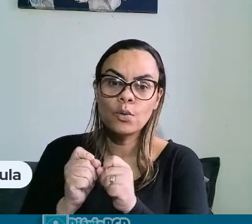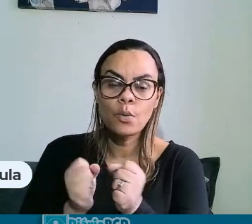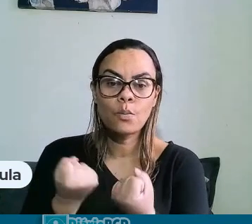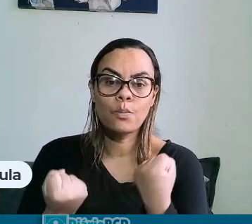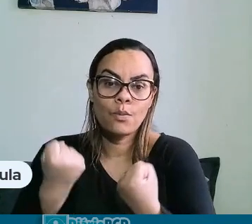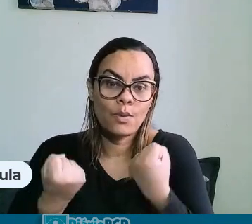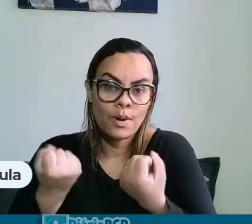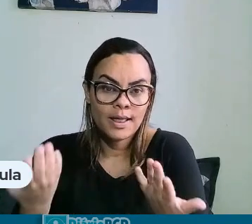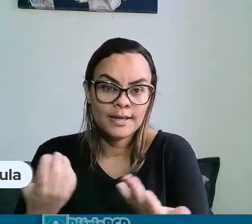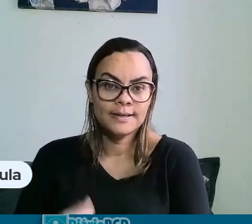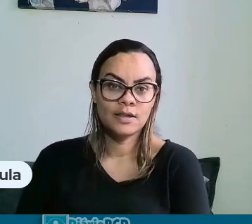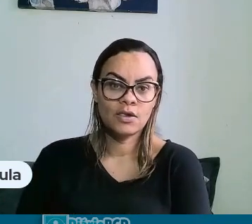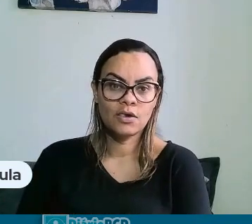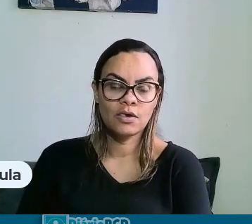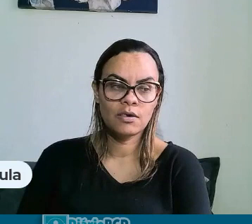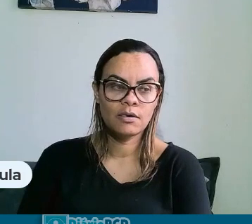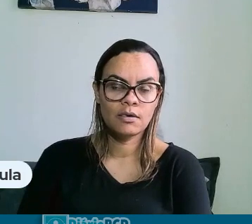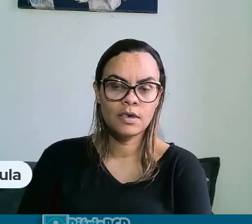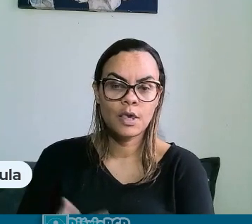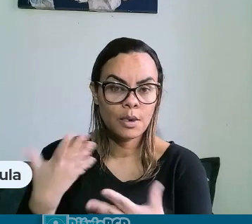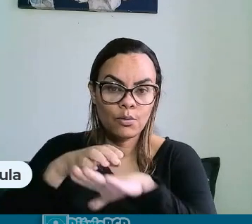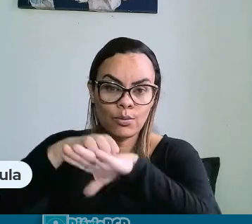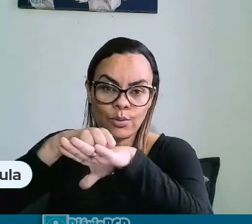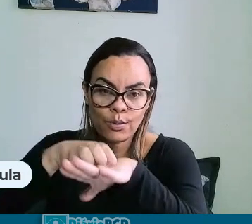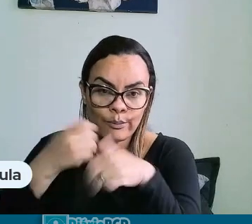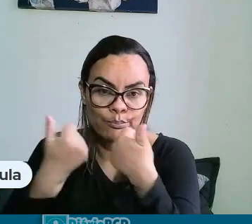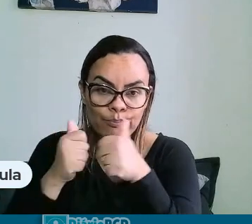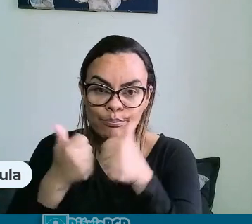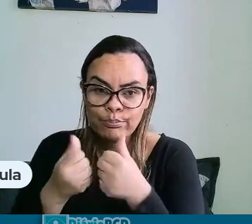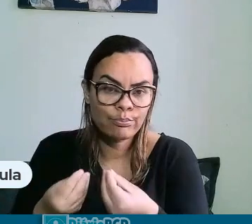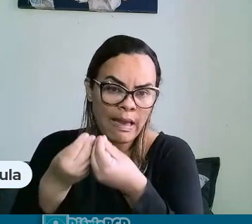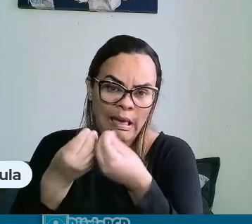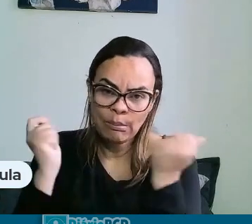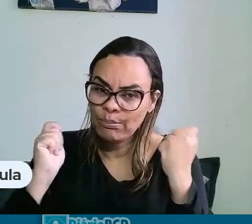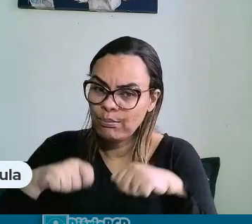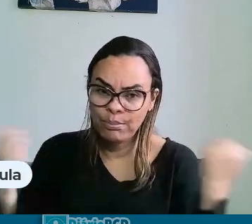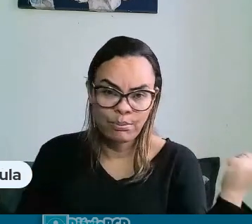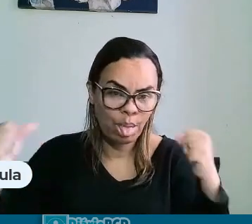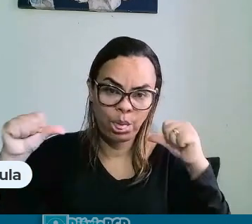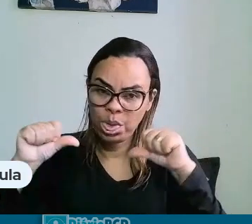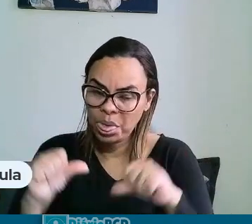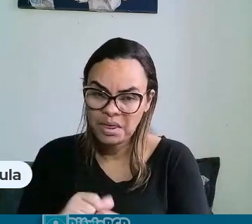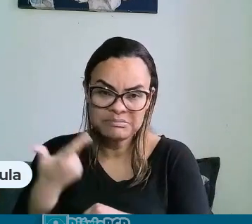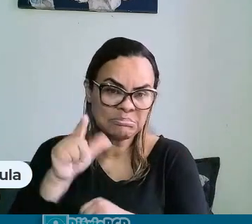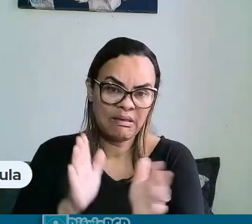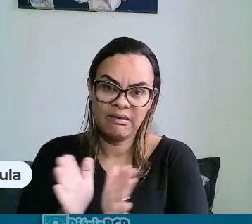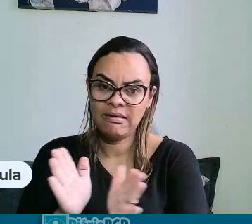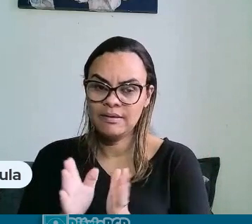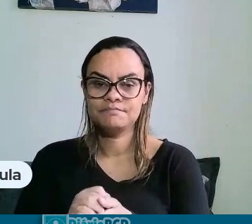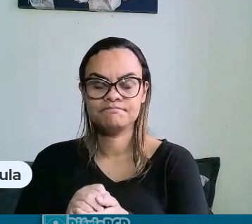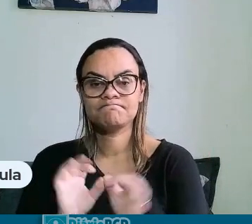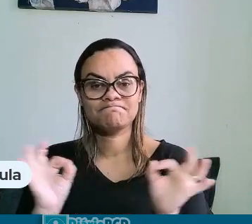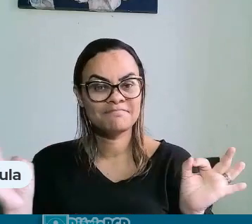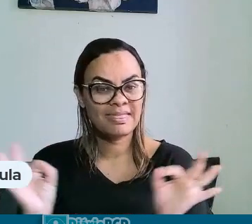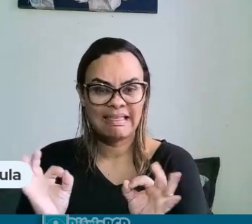no automóvel, porque hoje o transporte coletivo no Brasil não oferece acessibilidade nenhuma, né? Praticamente em